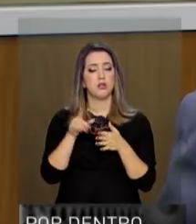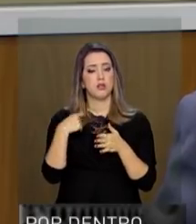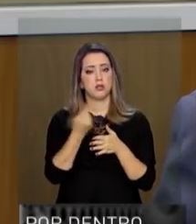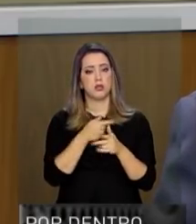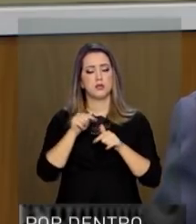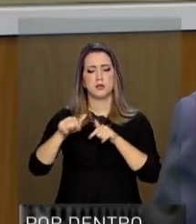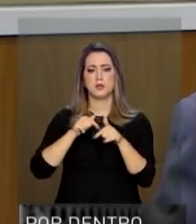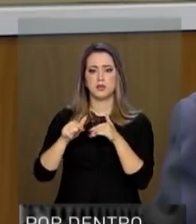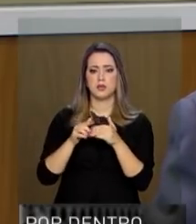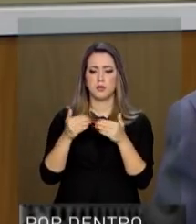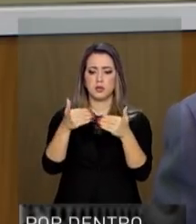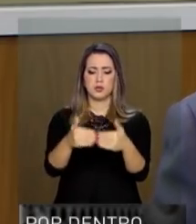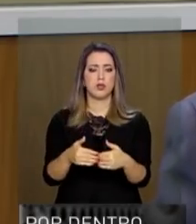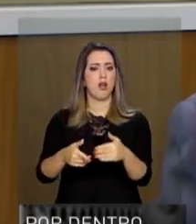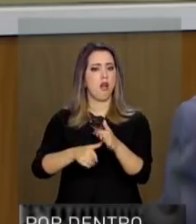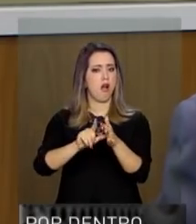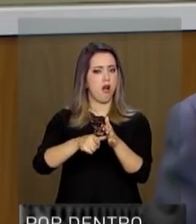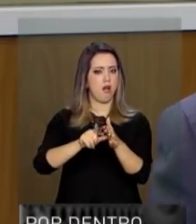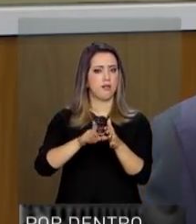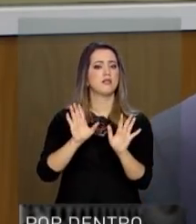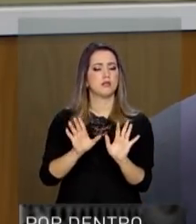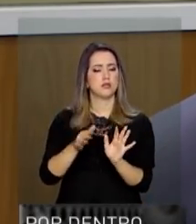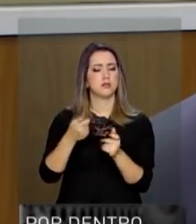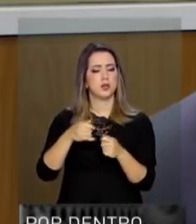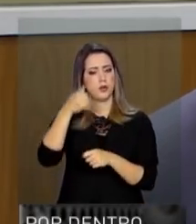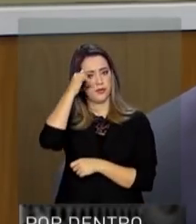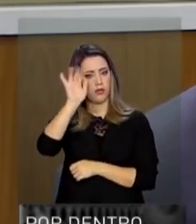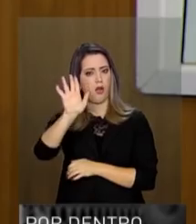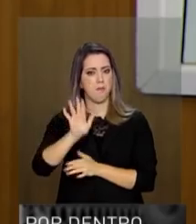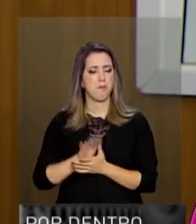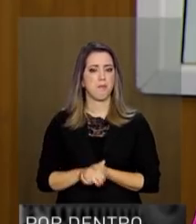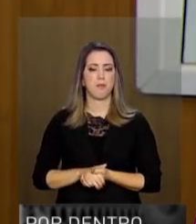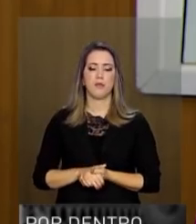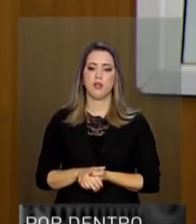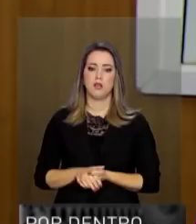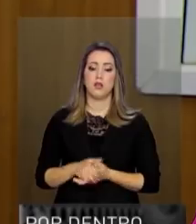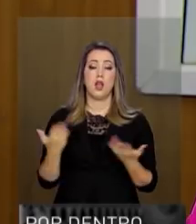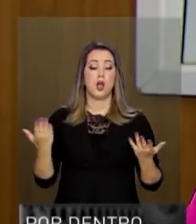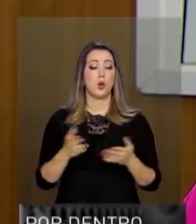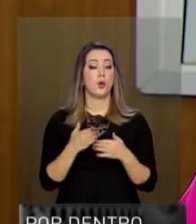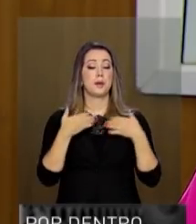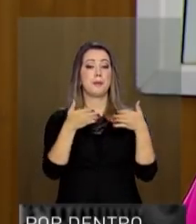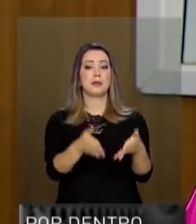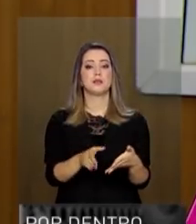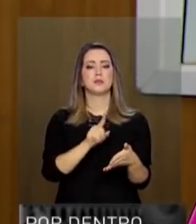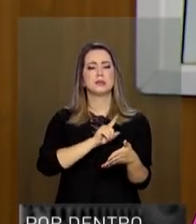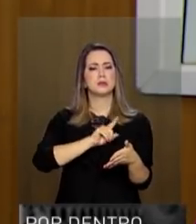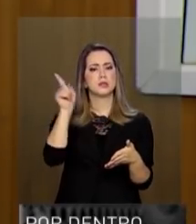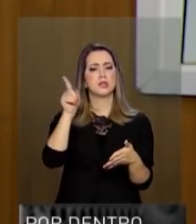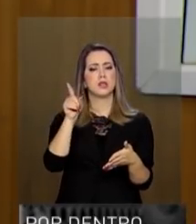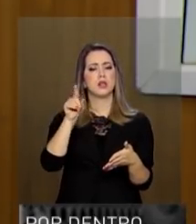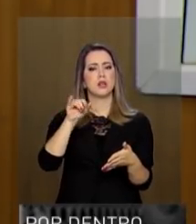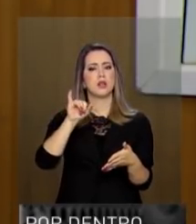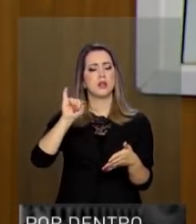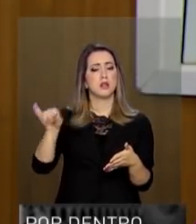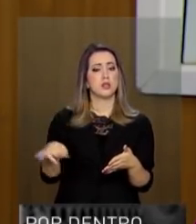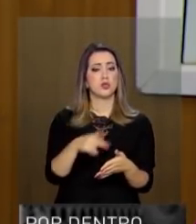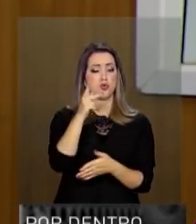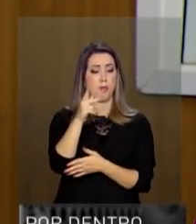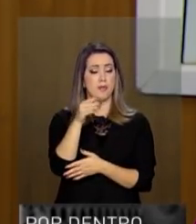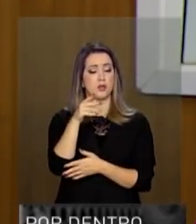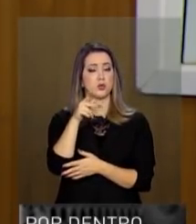agindo adiante do tempo. Prevenir é melhor que remediar. Bom, a gente tem agora uma participação lá de João Pessoa, na Paraíba,